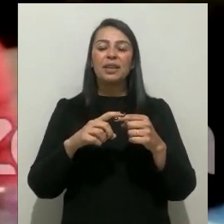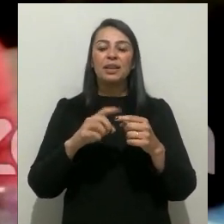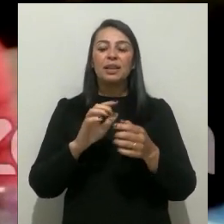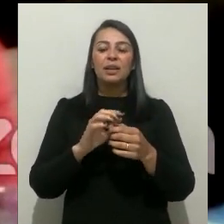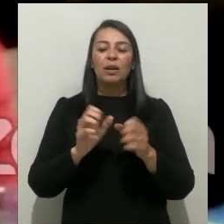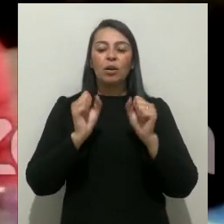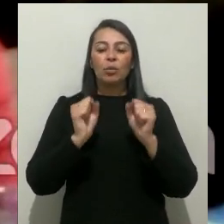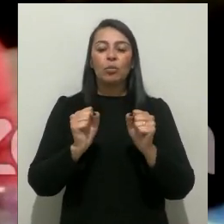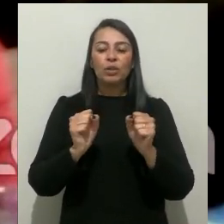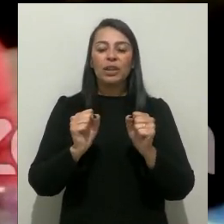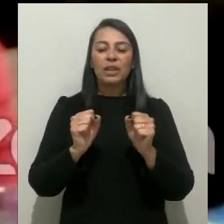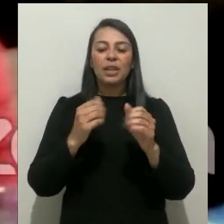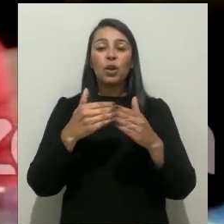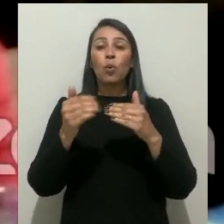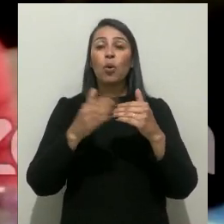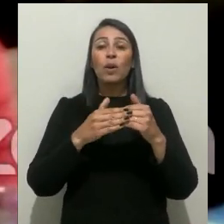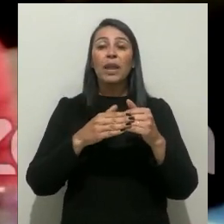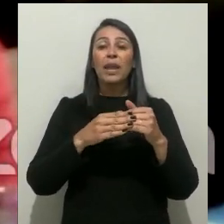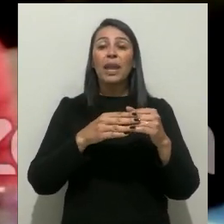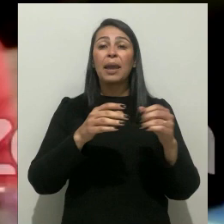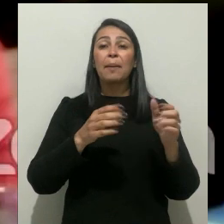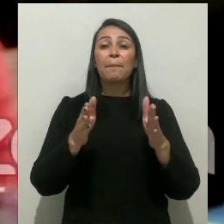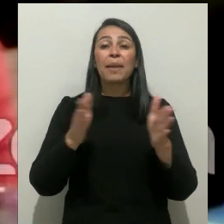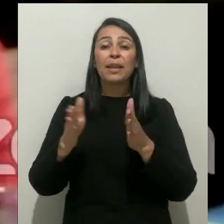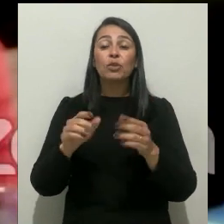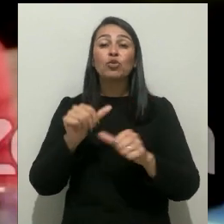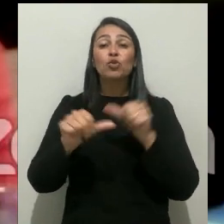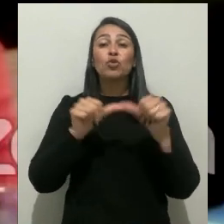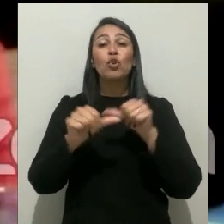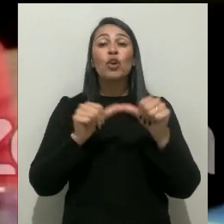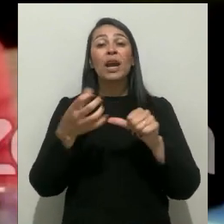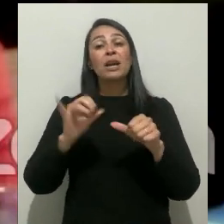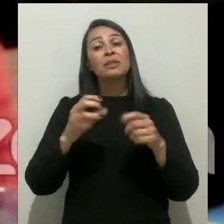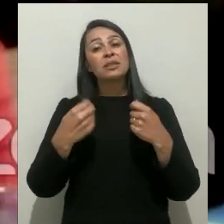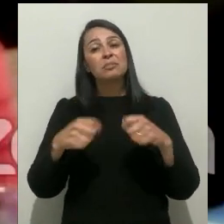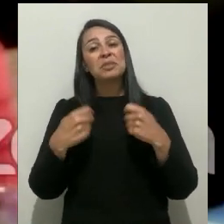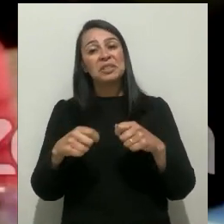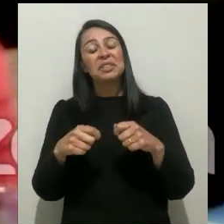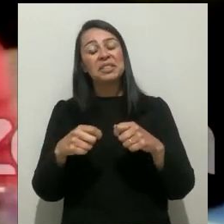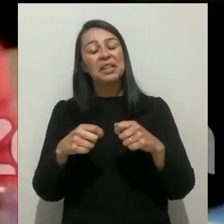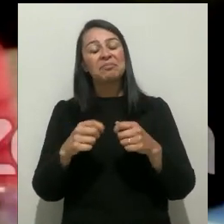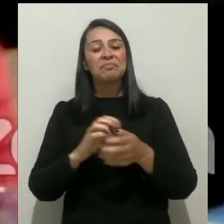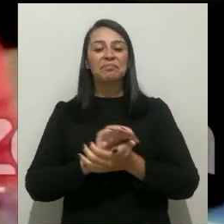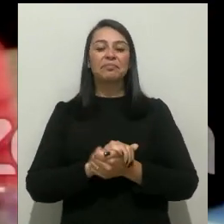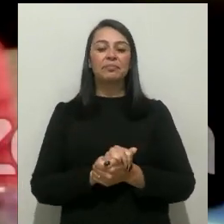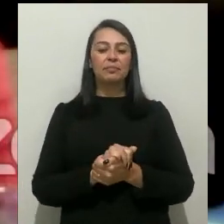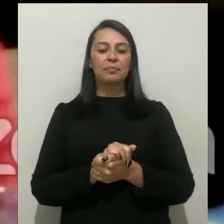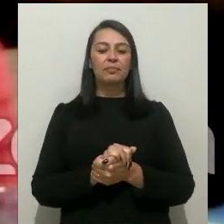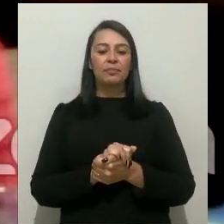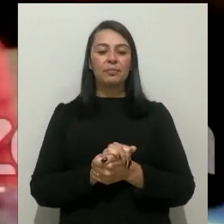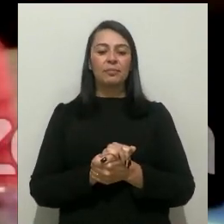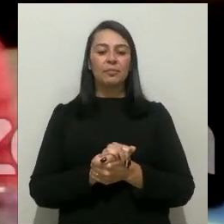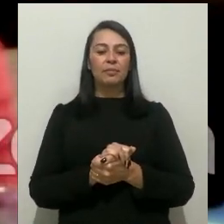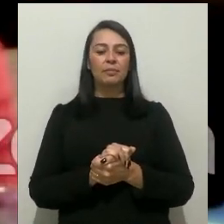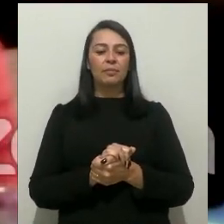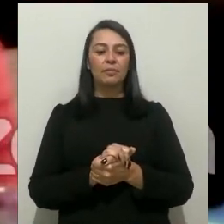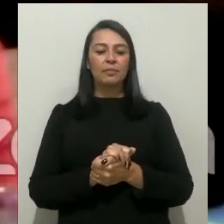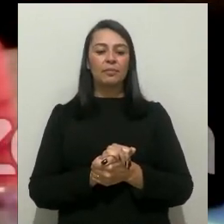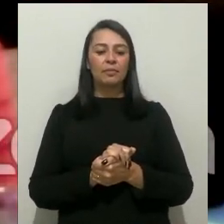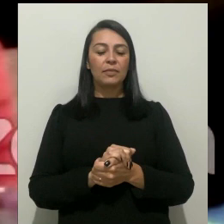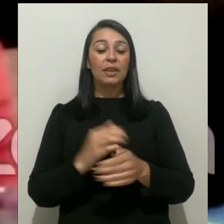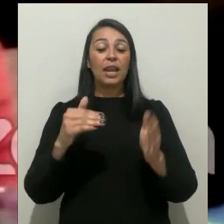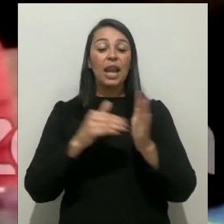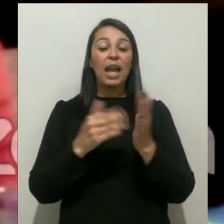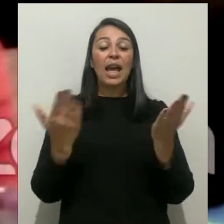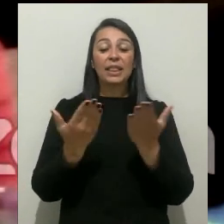Ele poderia, qualquer problema futuro, trocar. Quebrou um pouquinho, troca. Quebrou um pouquinho, troca. Assim é feito. Assim, né? É feito. Pois é. Assim é